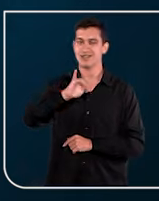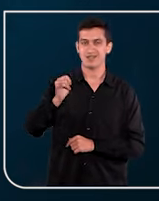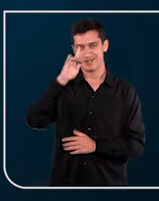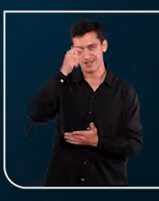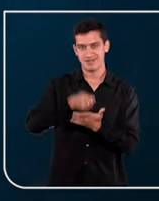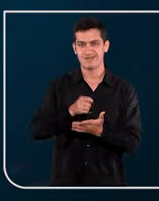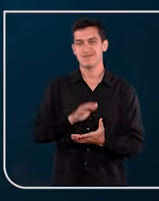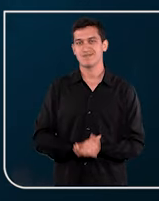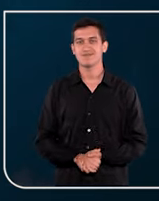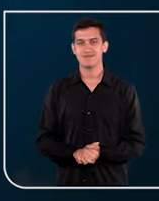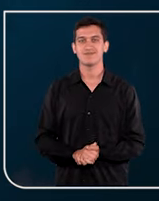do STJ